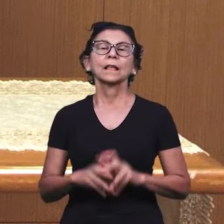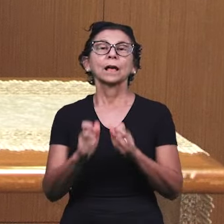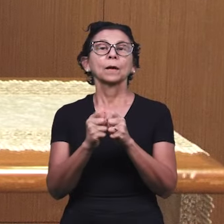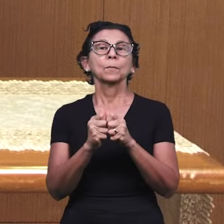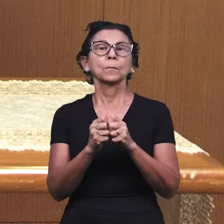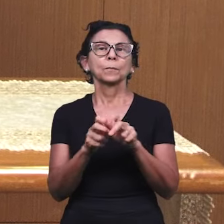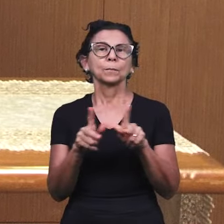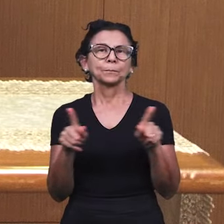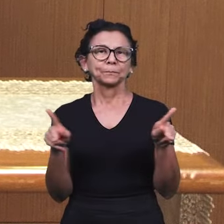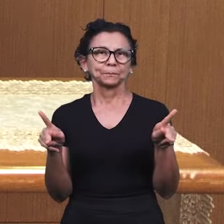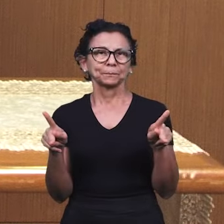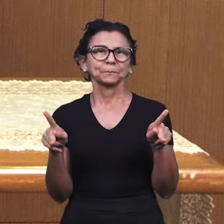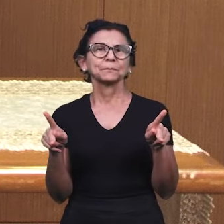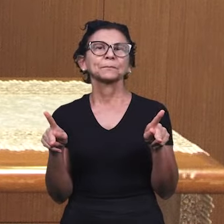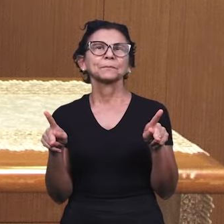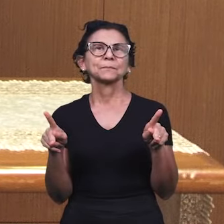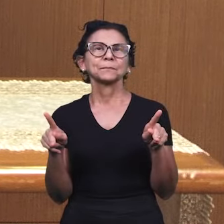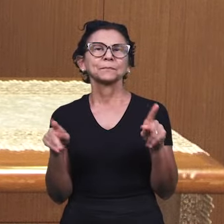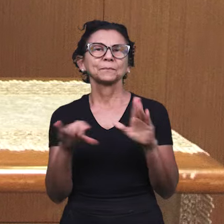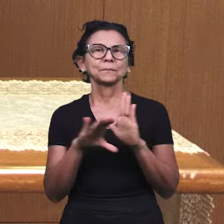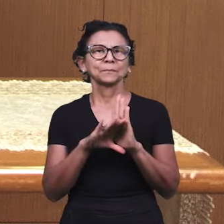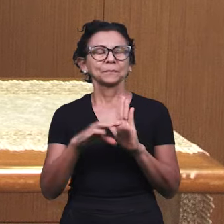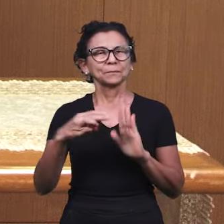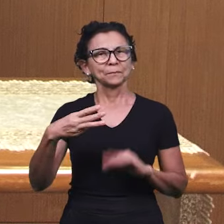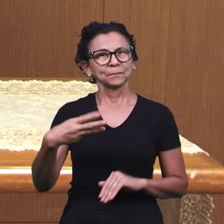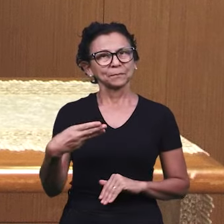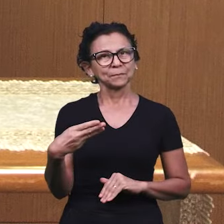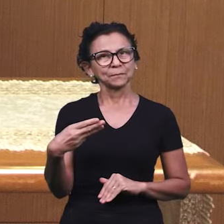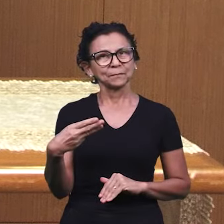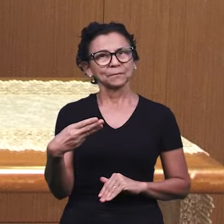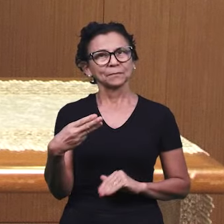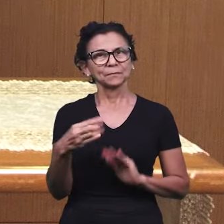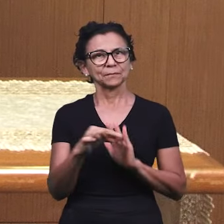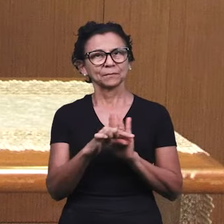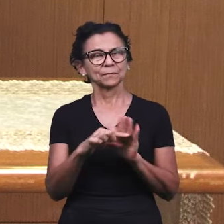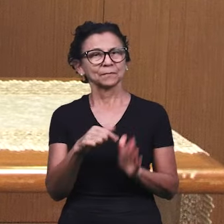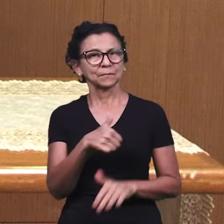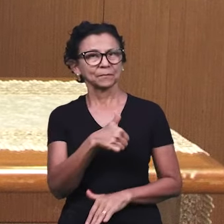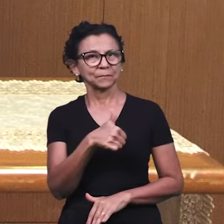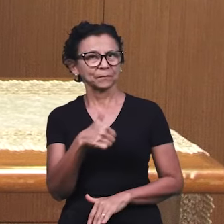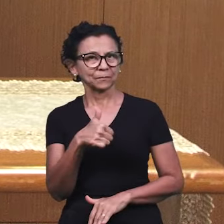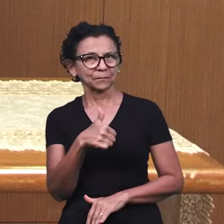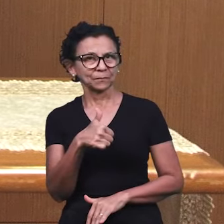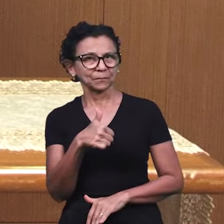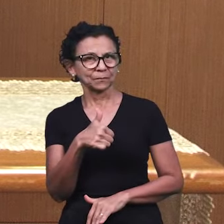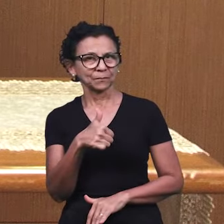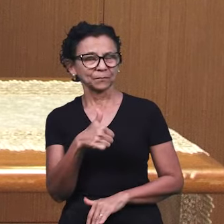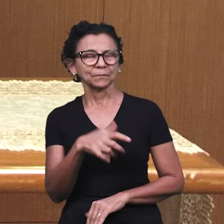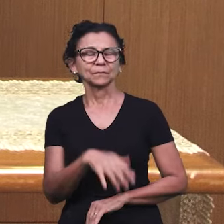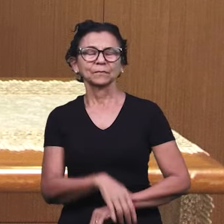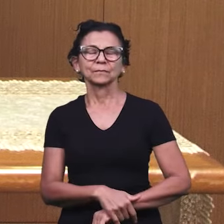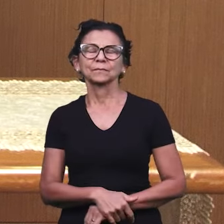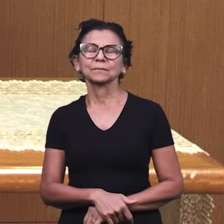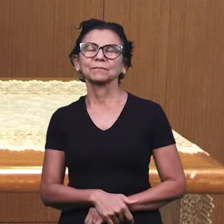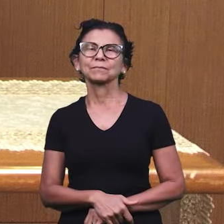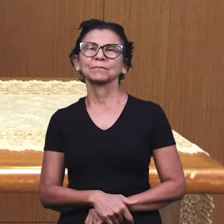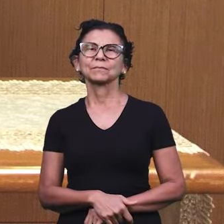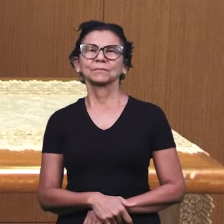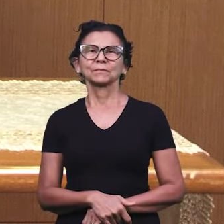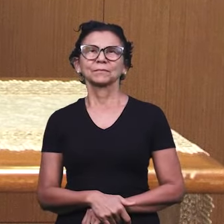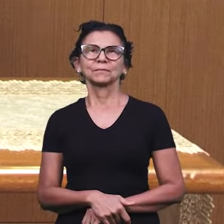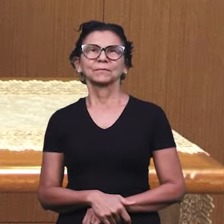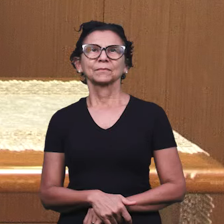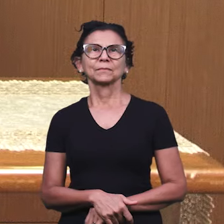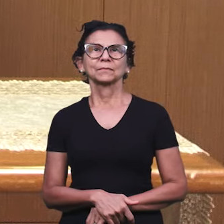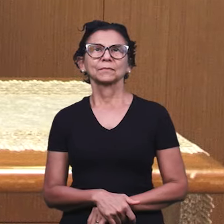de Apocalipse, capítulo 3, versículo 11. Apocalipse 3, 11.